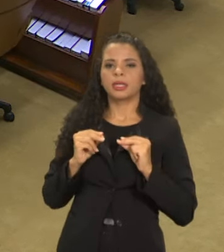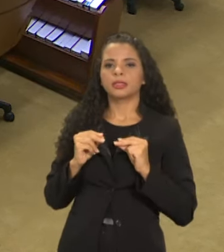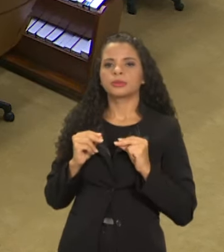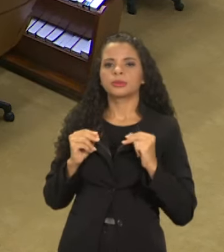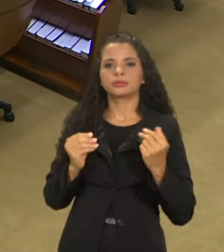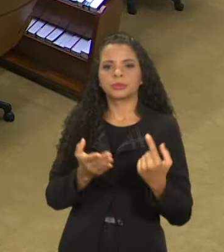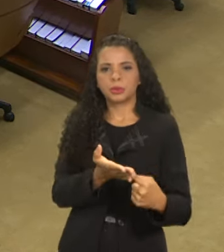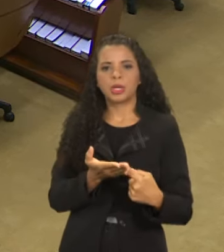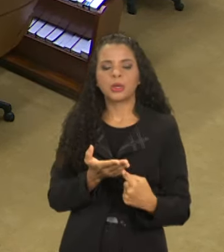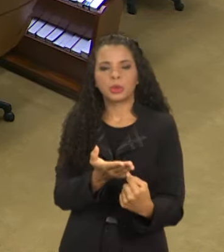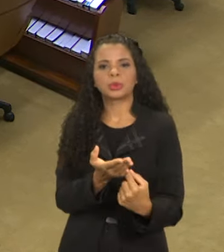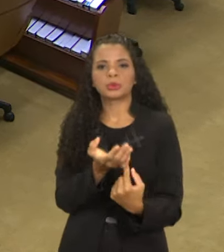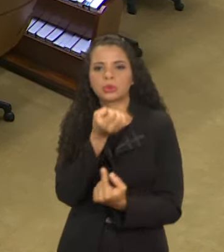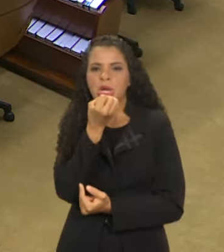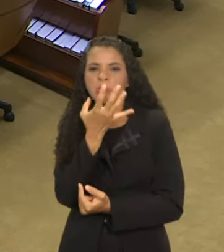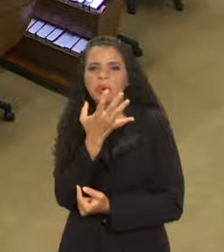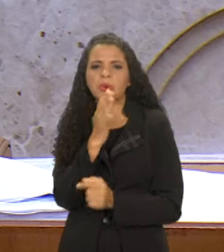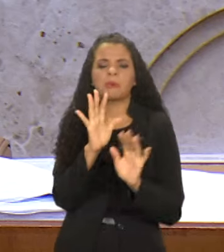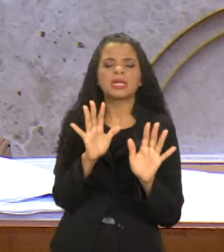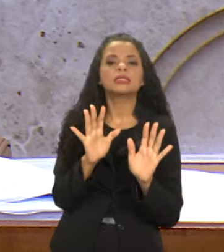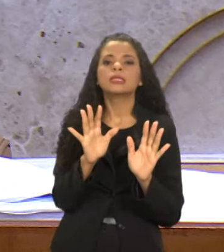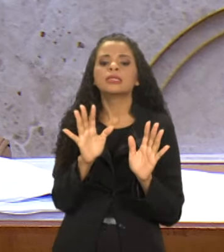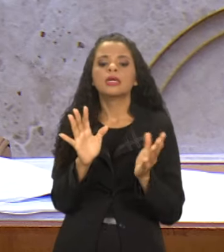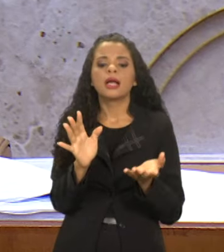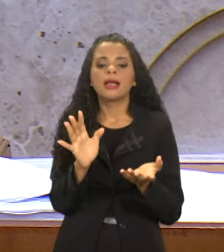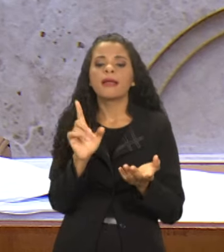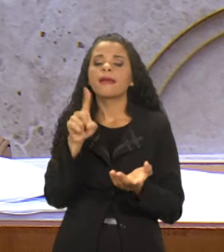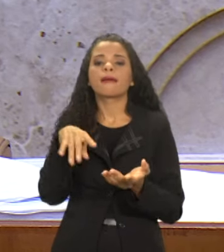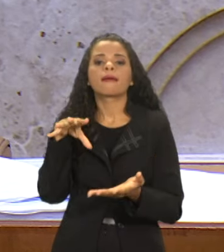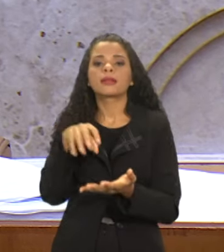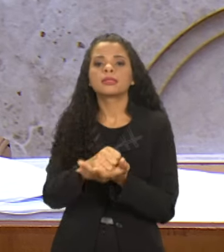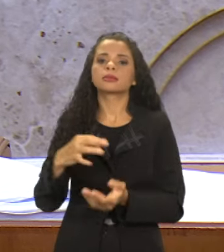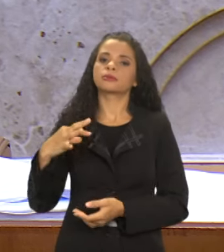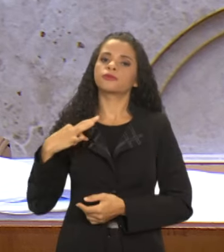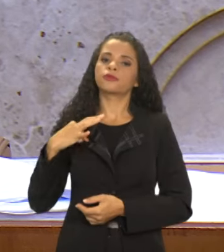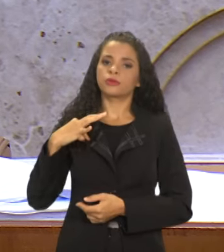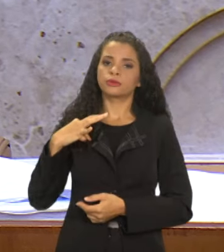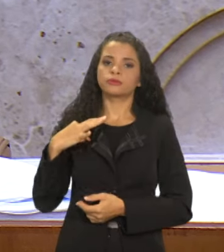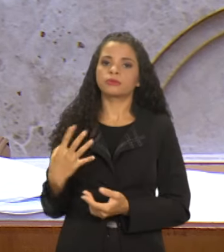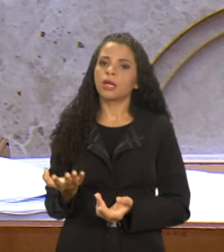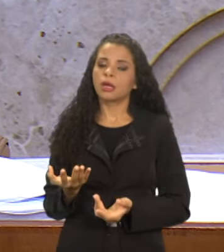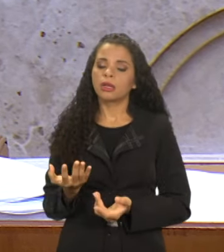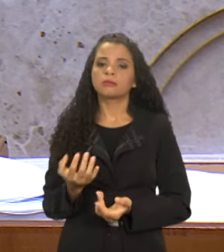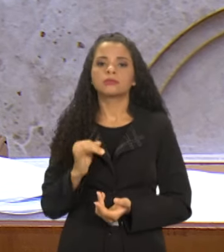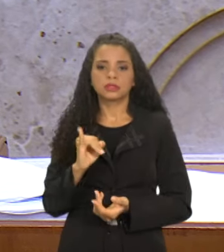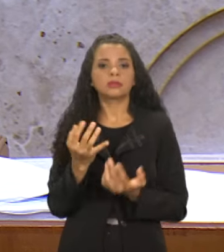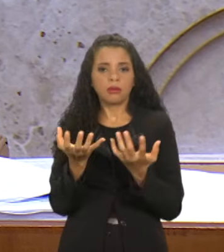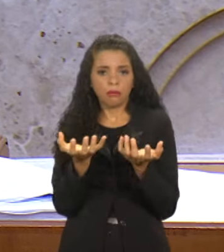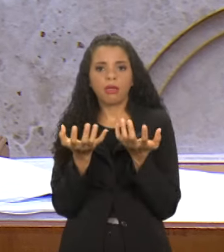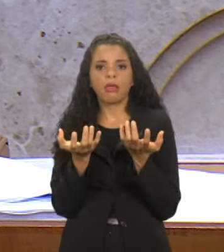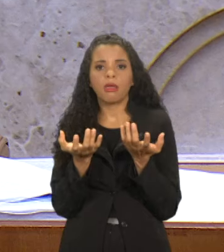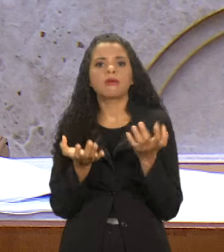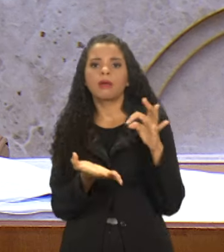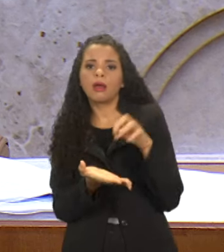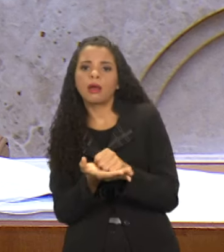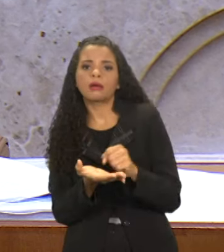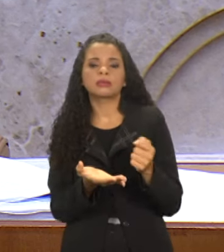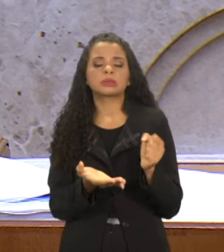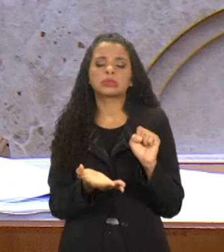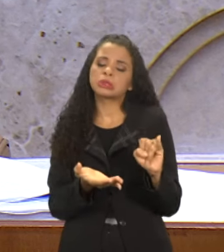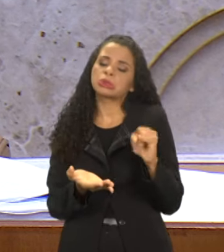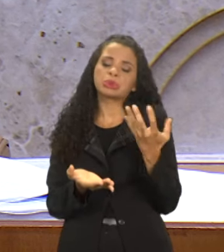eu também não adentrei, porque a adesão é voluntária. Portanto, quem estiver satisfeito adere, quem não estiver satisfeito vai brigar por conta própria.